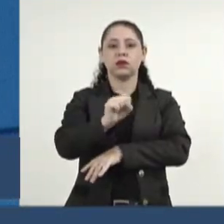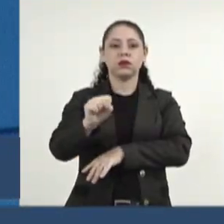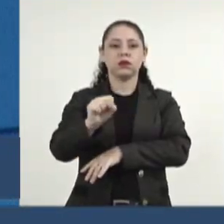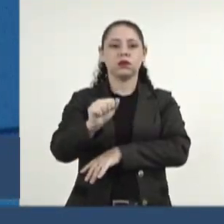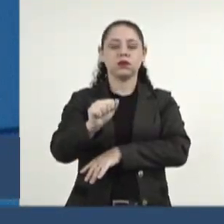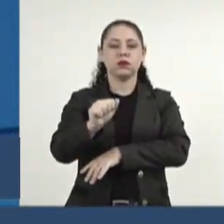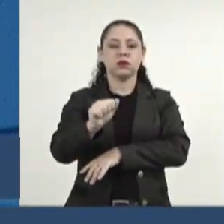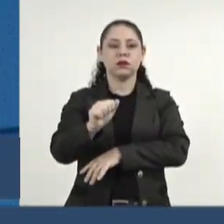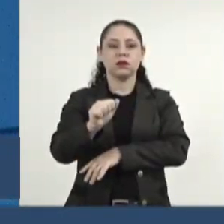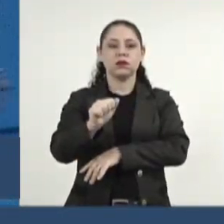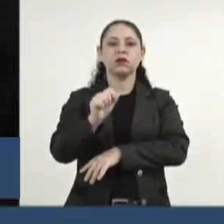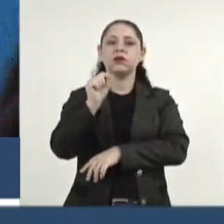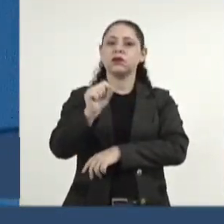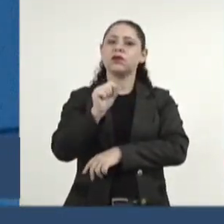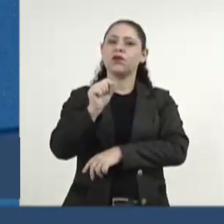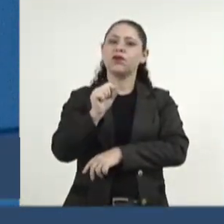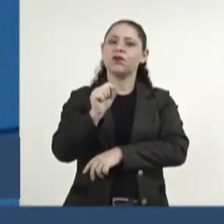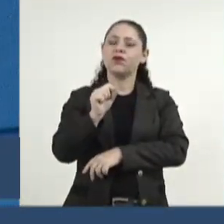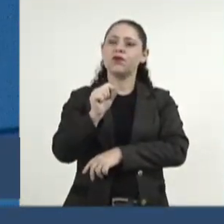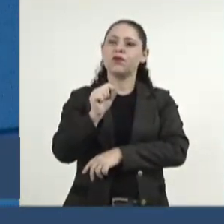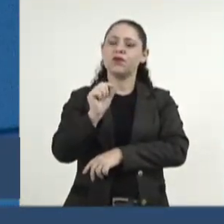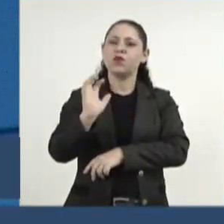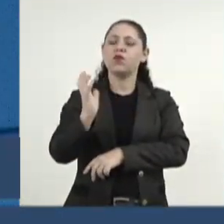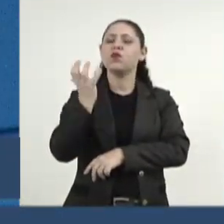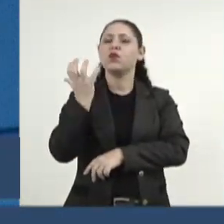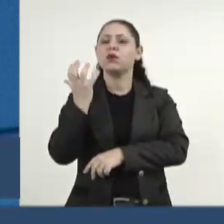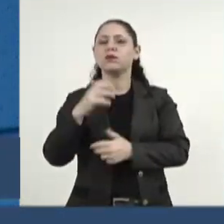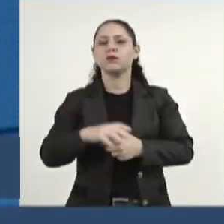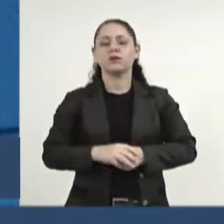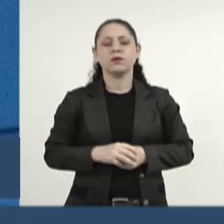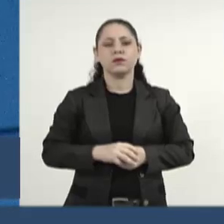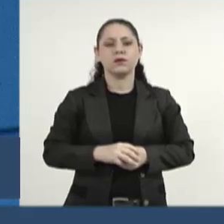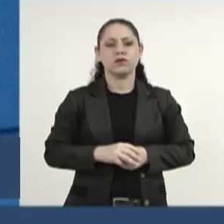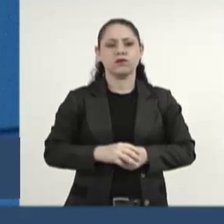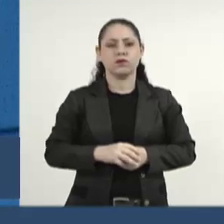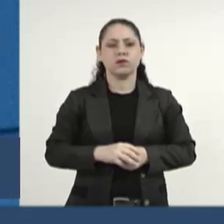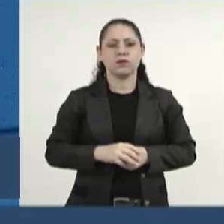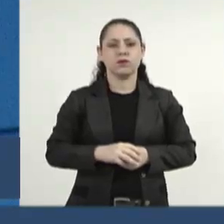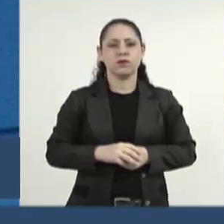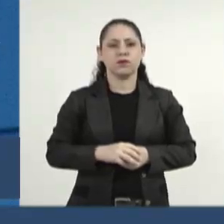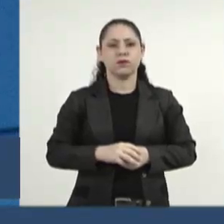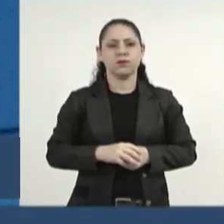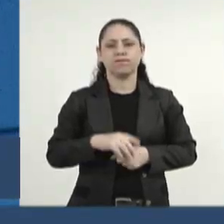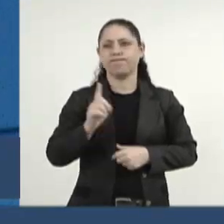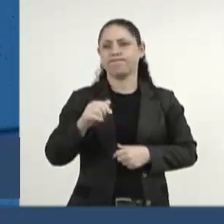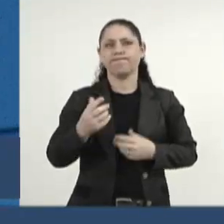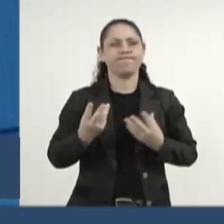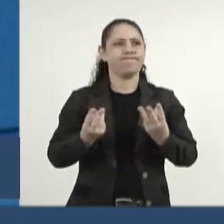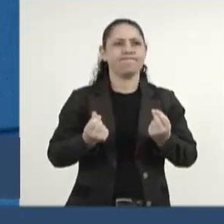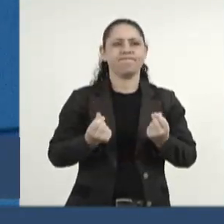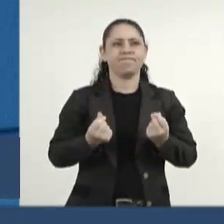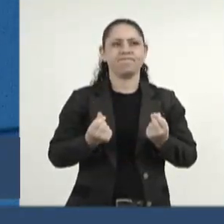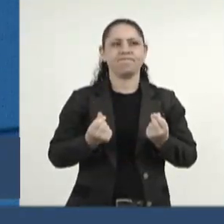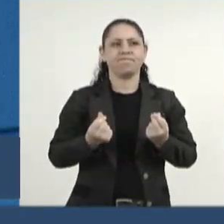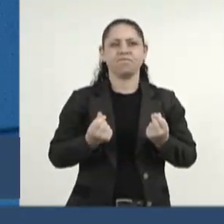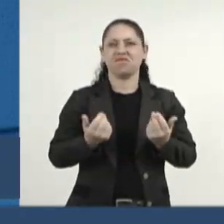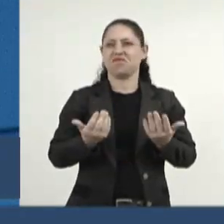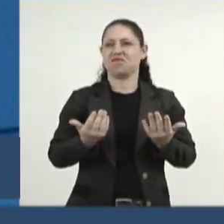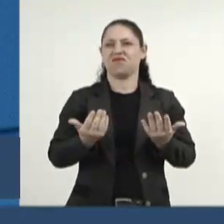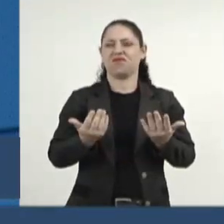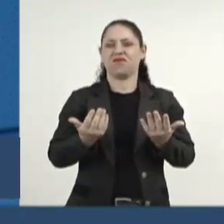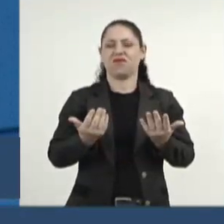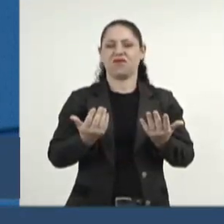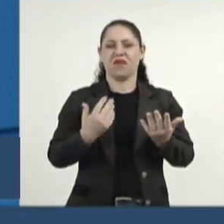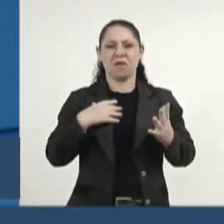Raiza Matos, que foi, de uma forma totalmente ridícula, ela